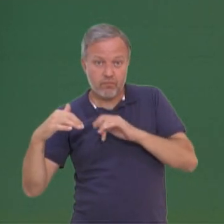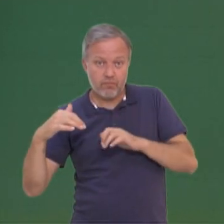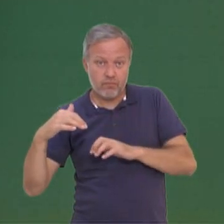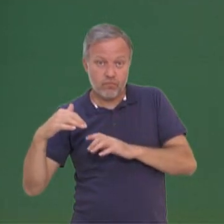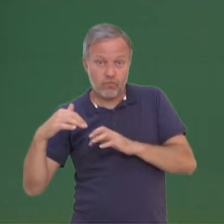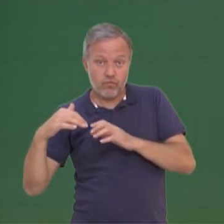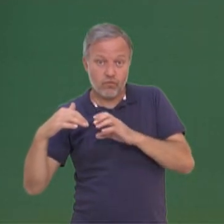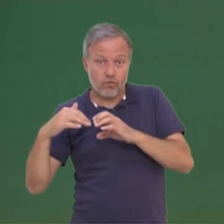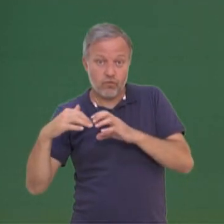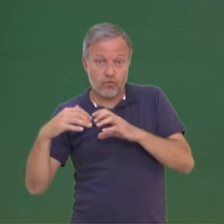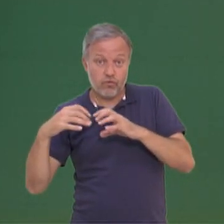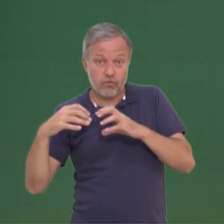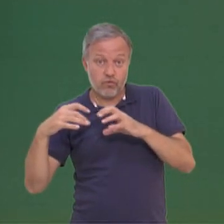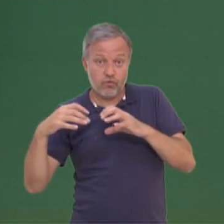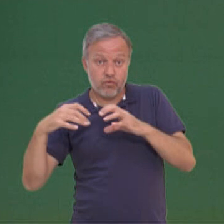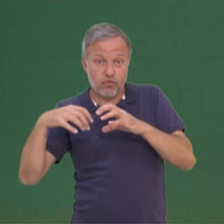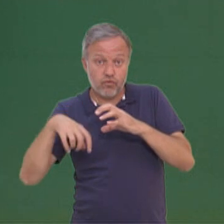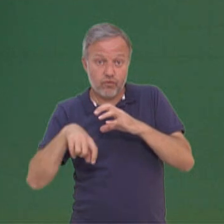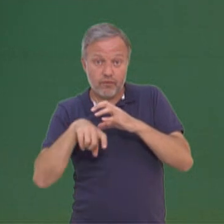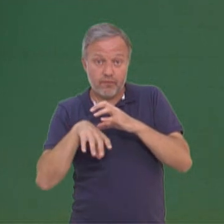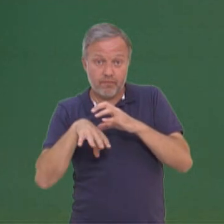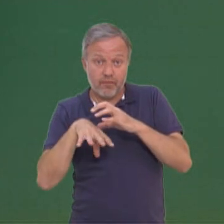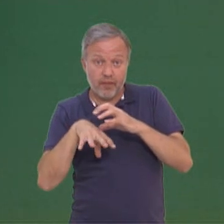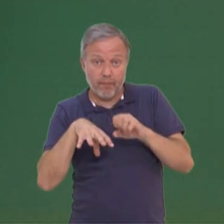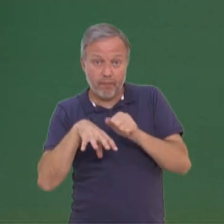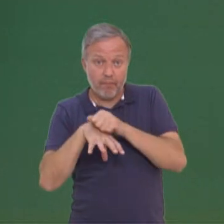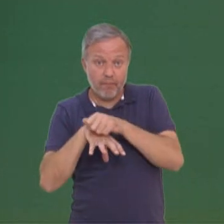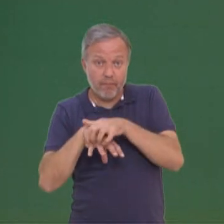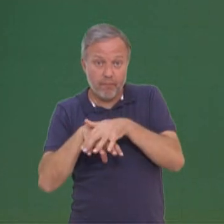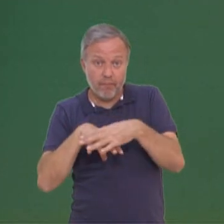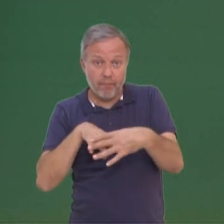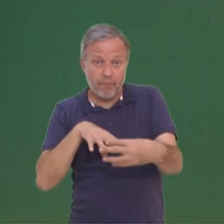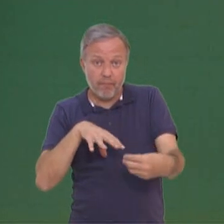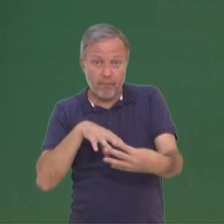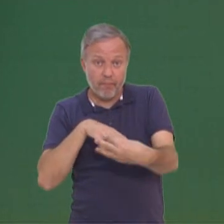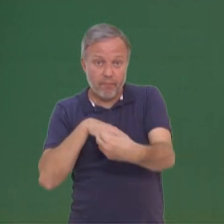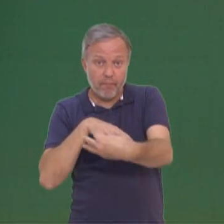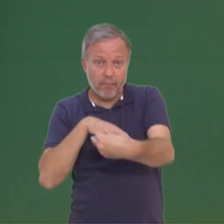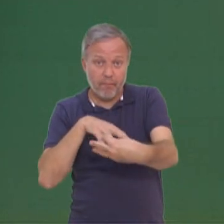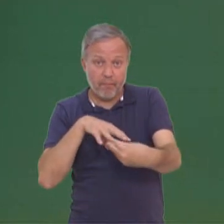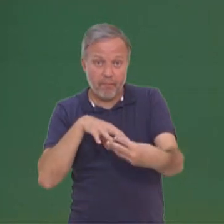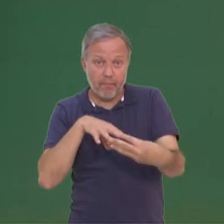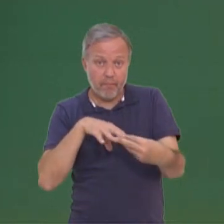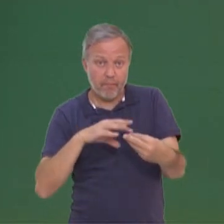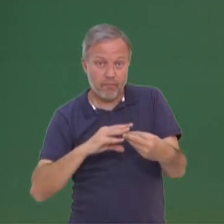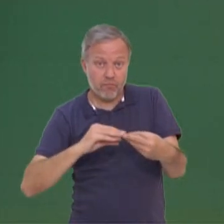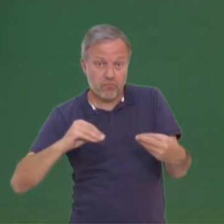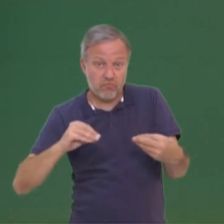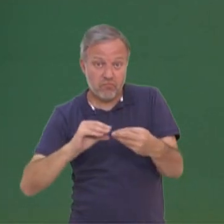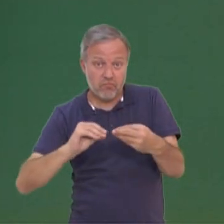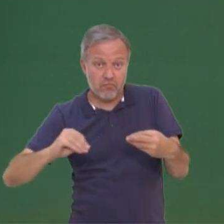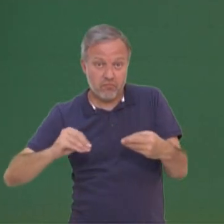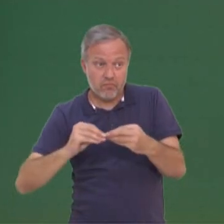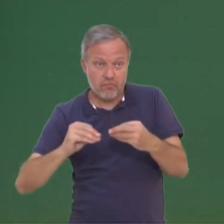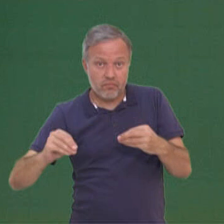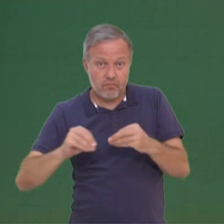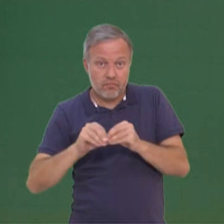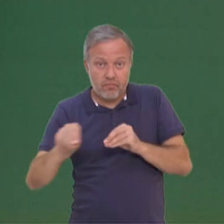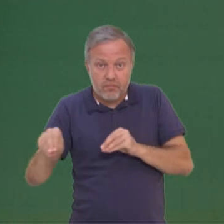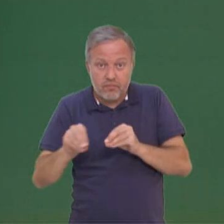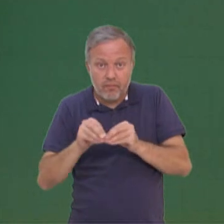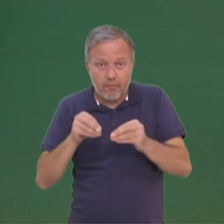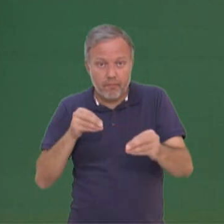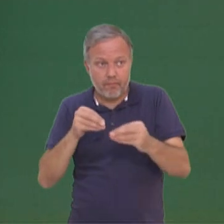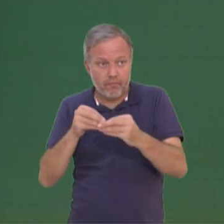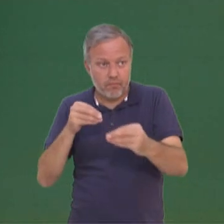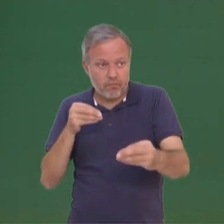crescer umas hifas como se fossem raízes, ele começa a aumentar as raízes, a bifurcá-las